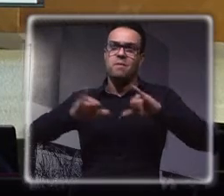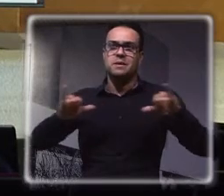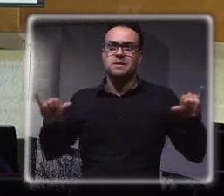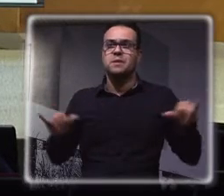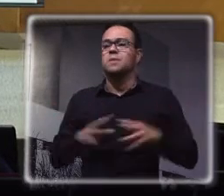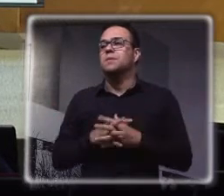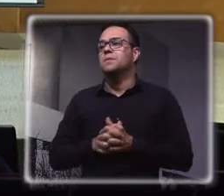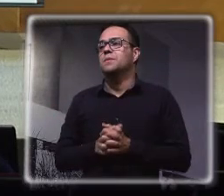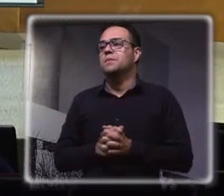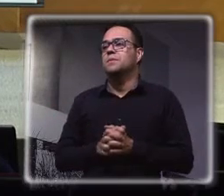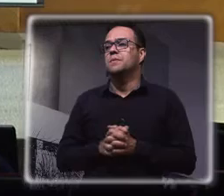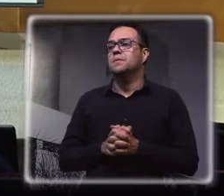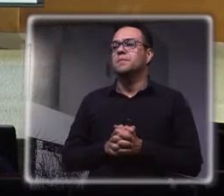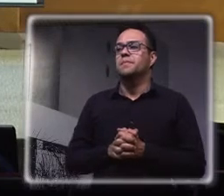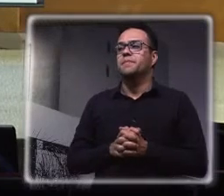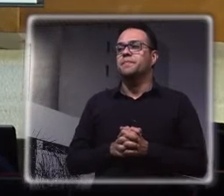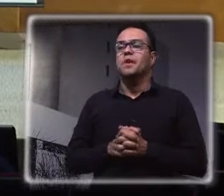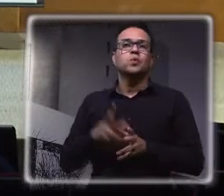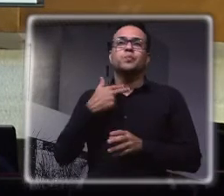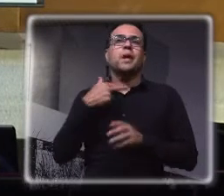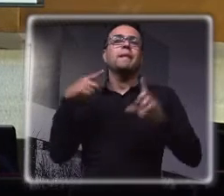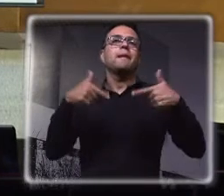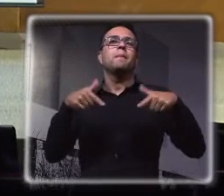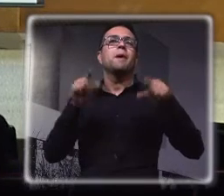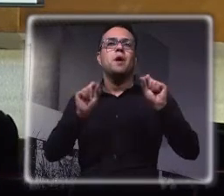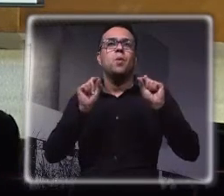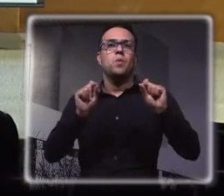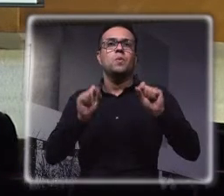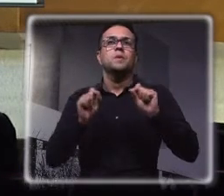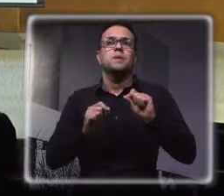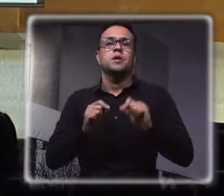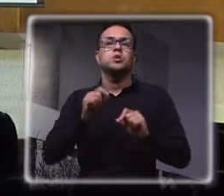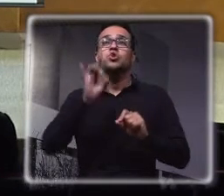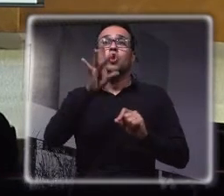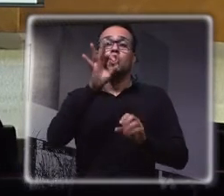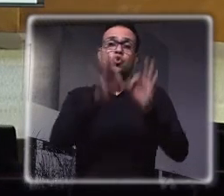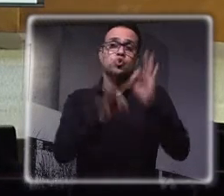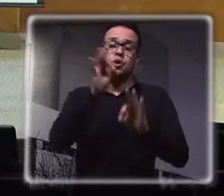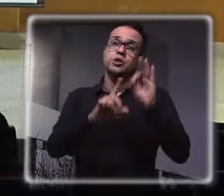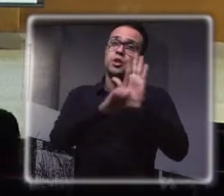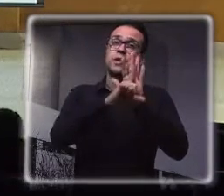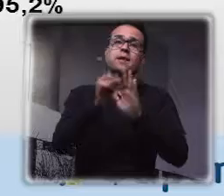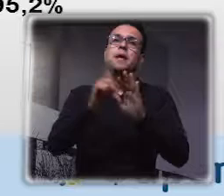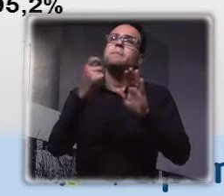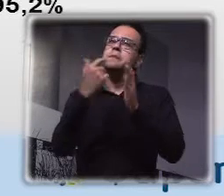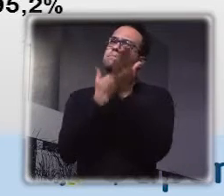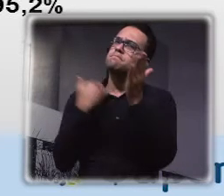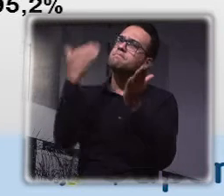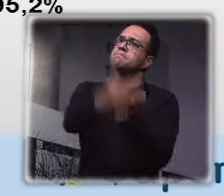Então, se entendeu que não dá para trabalhar com uma questão só puramente jurídica, só com a lei. A gente precisa ir além.